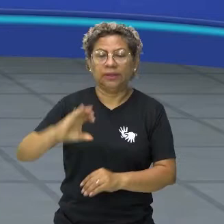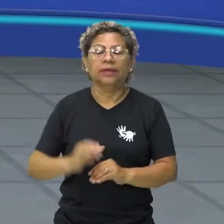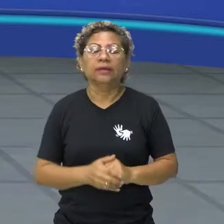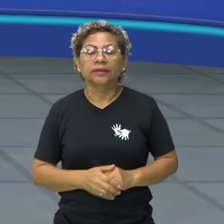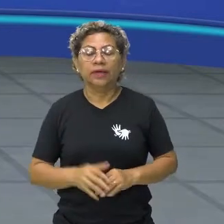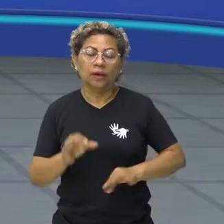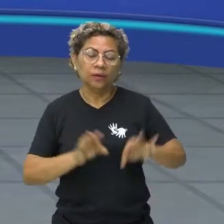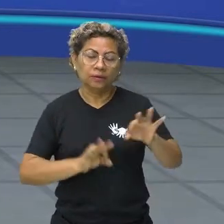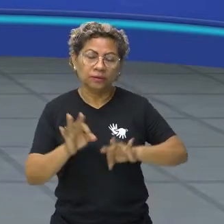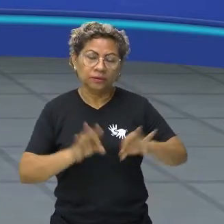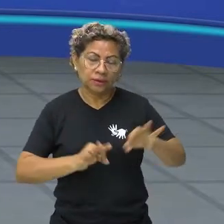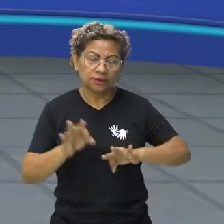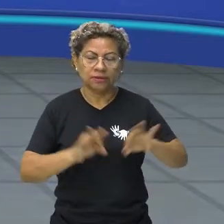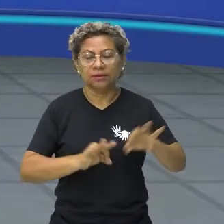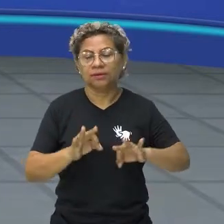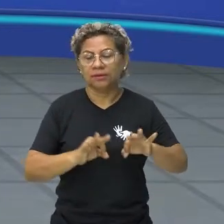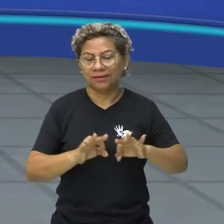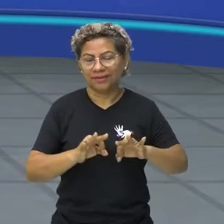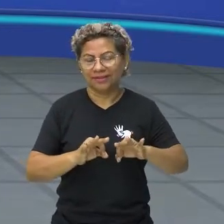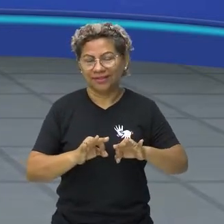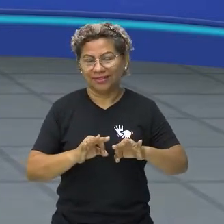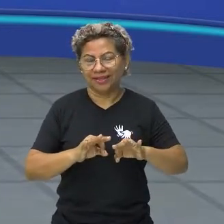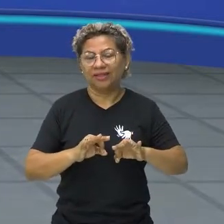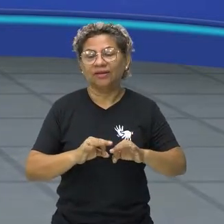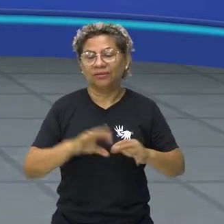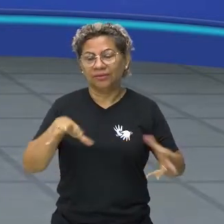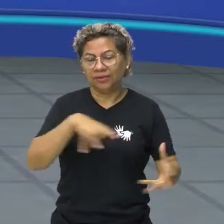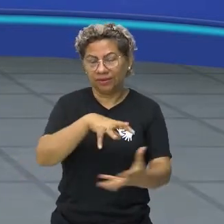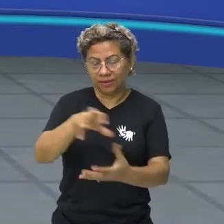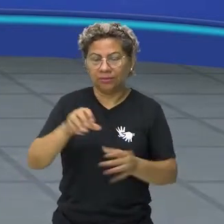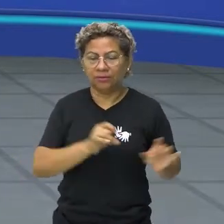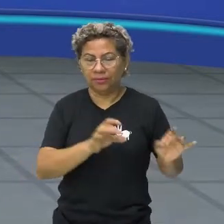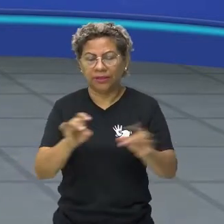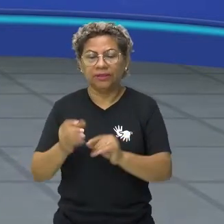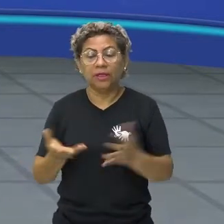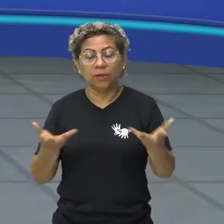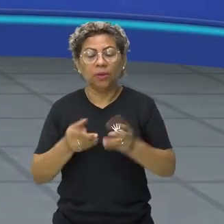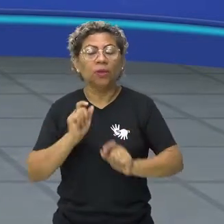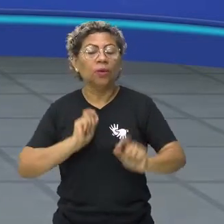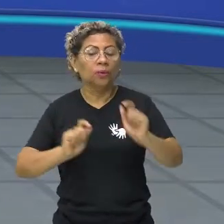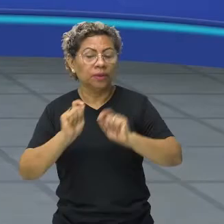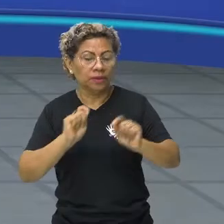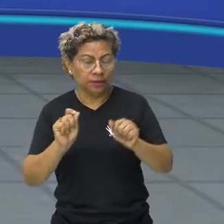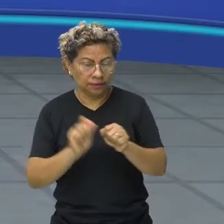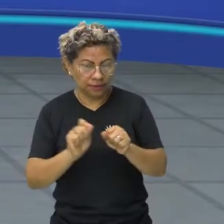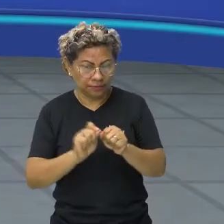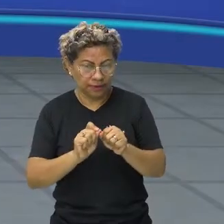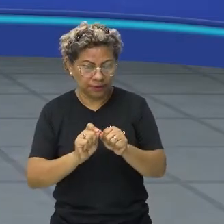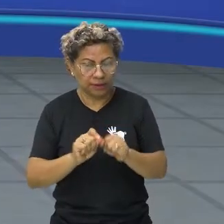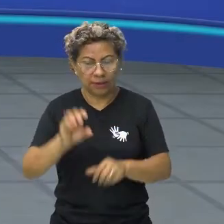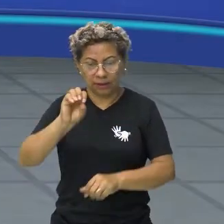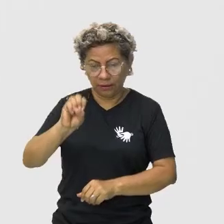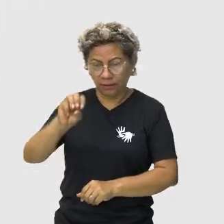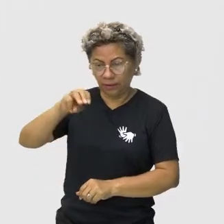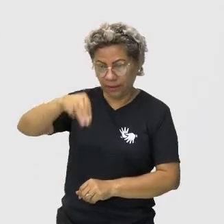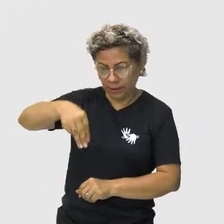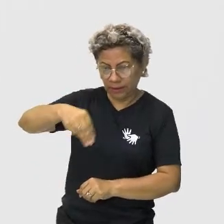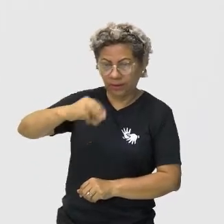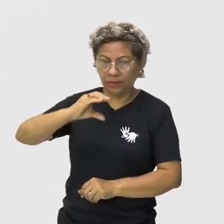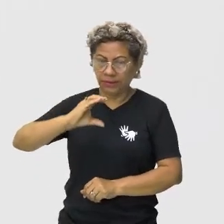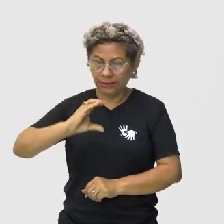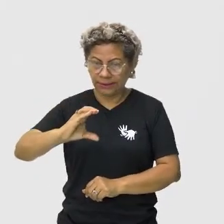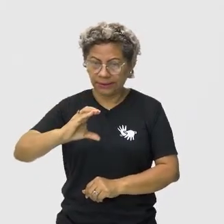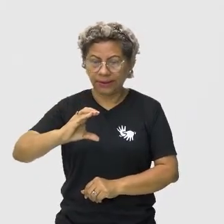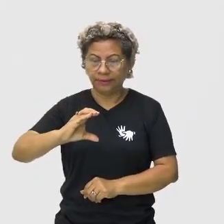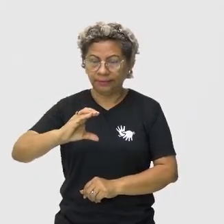Comércio. Agora, o que a OMC, ela vai fazer? Gente, a OMC, ela